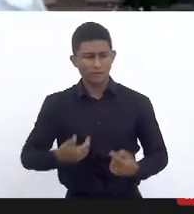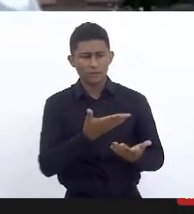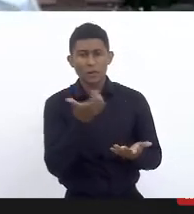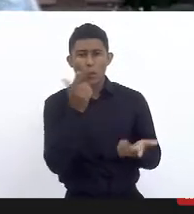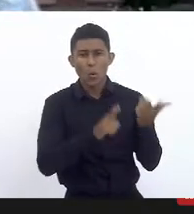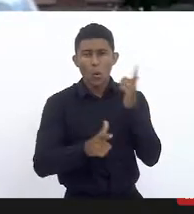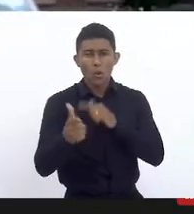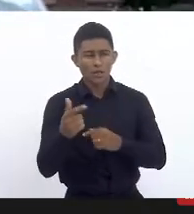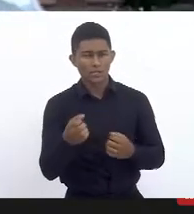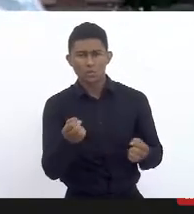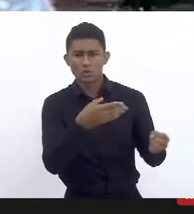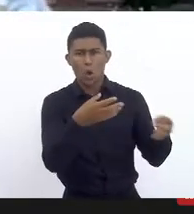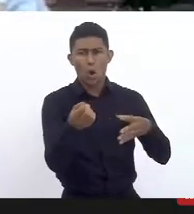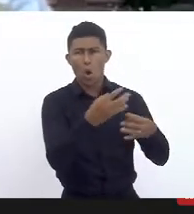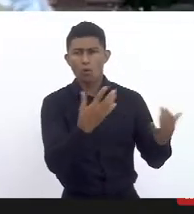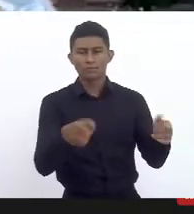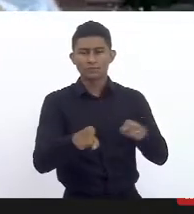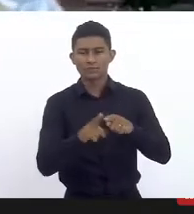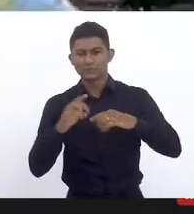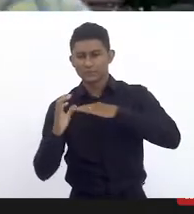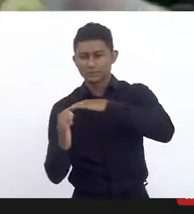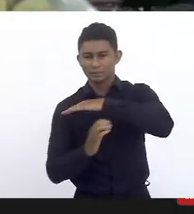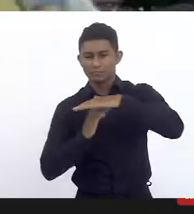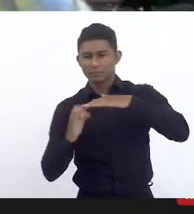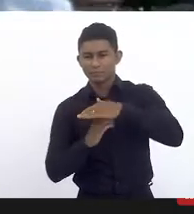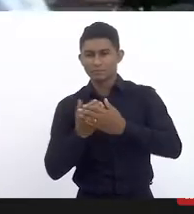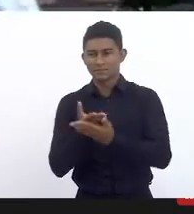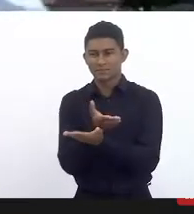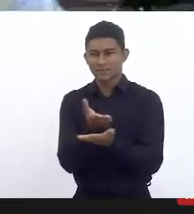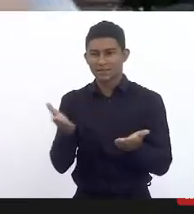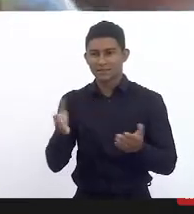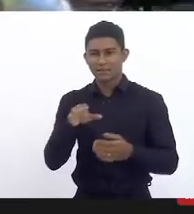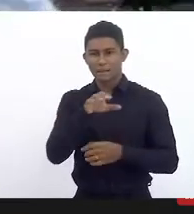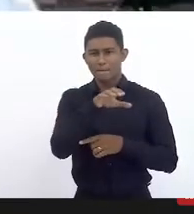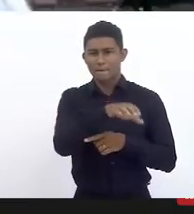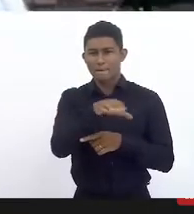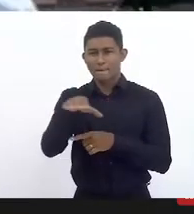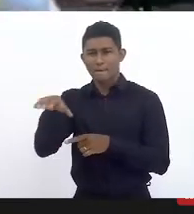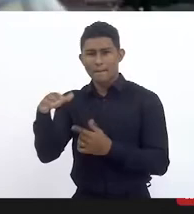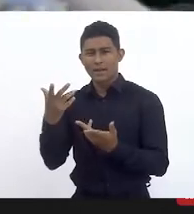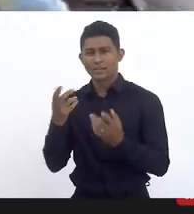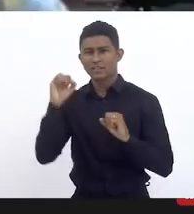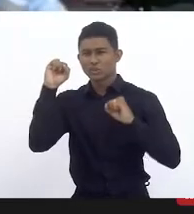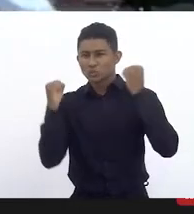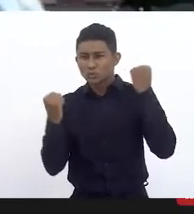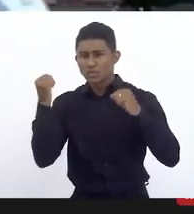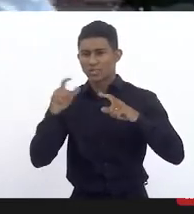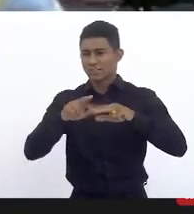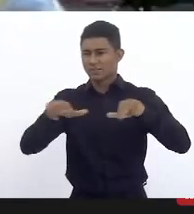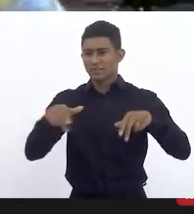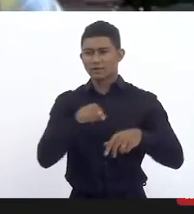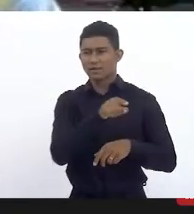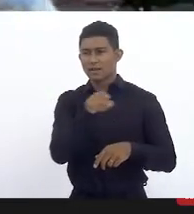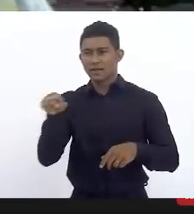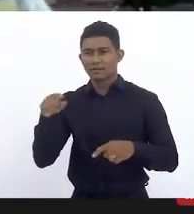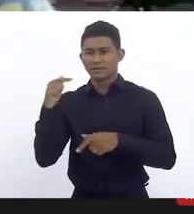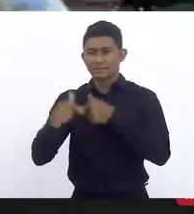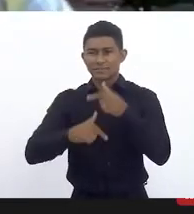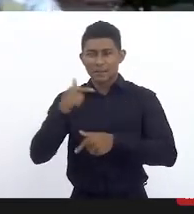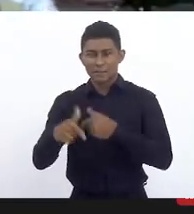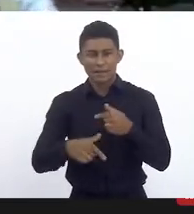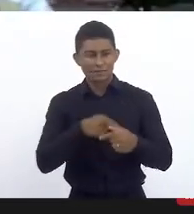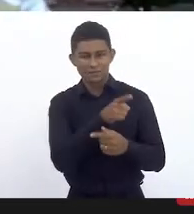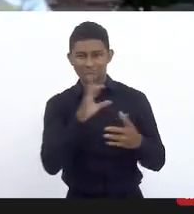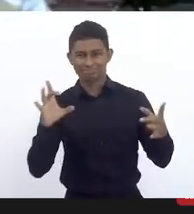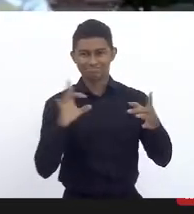vai alavancar as empresas demandantes, as demais empresas, as indústrias e outros serviços que estão